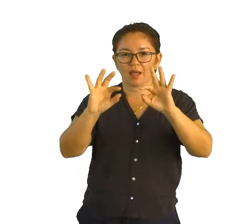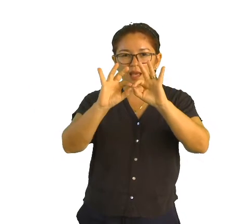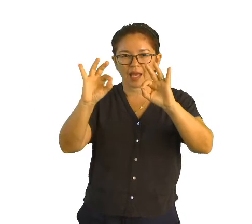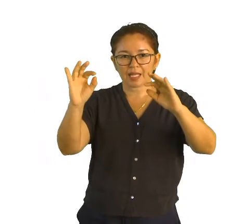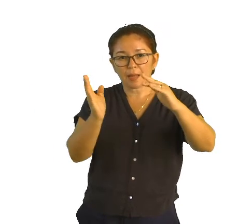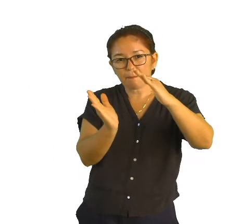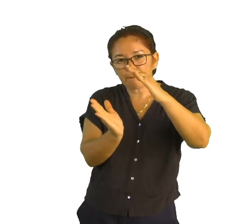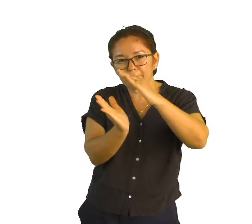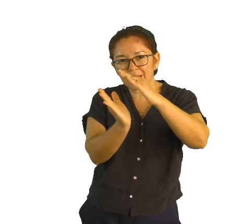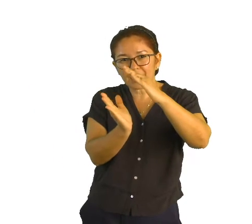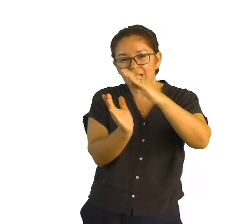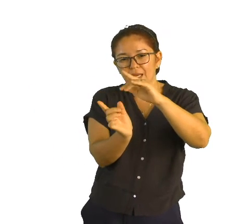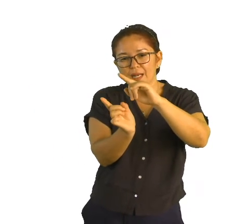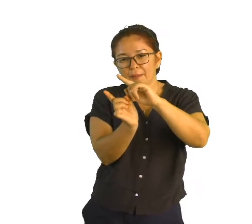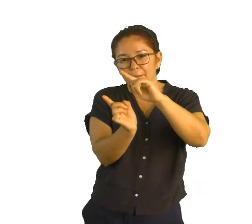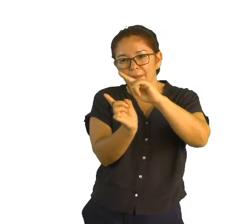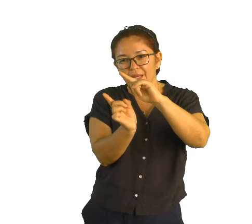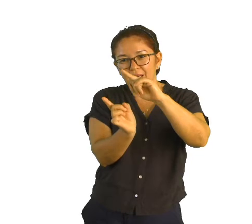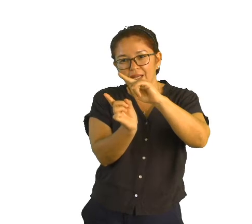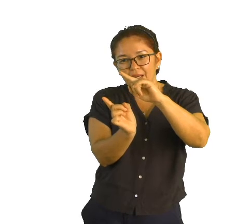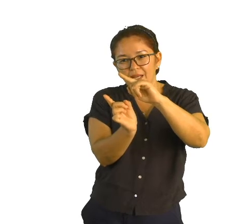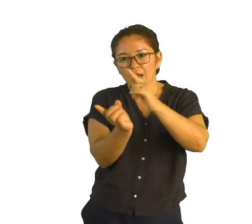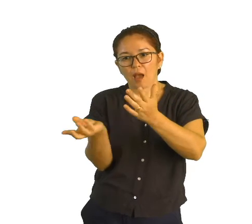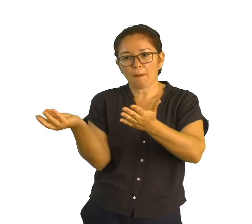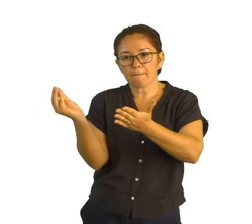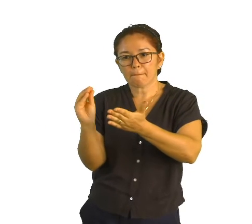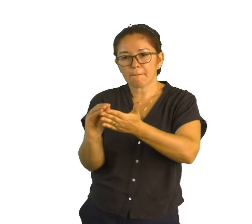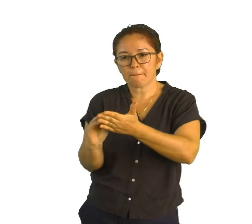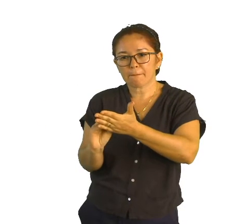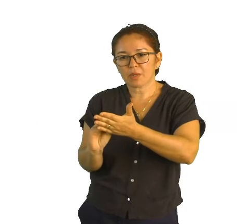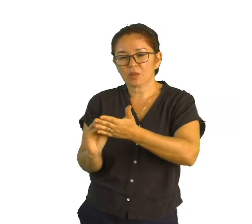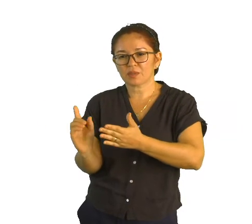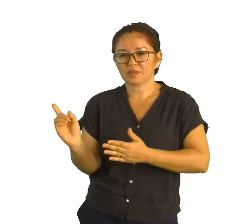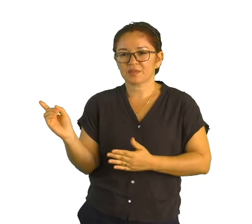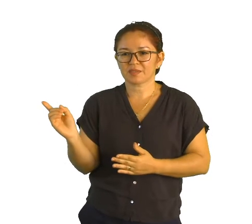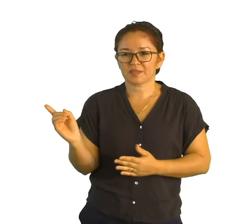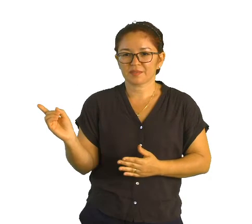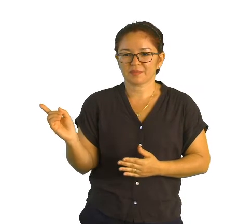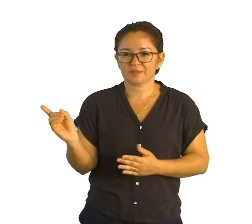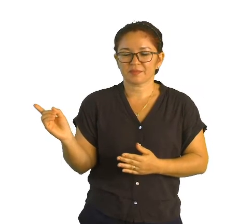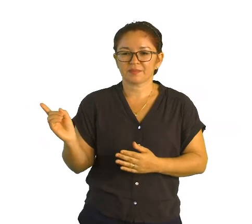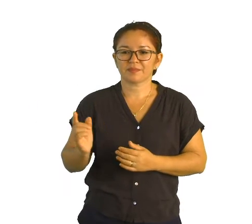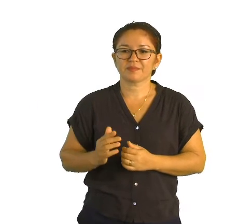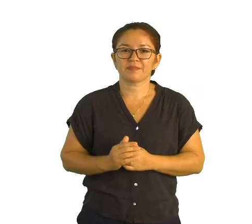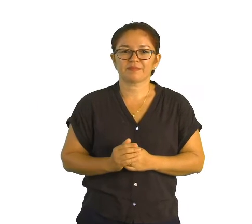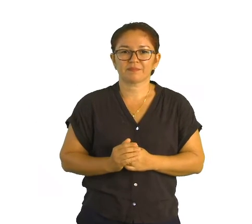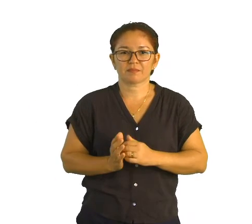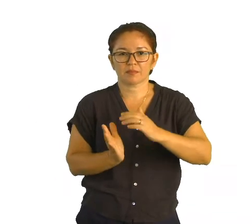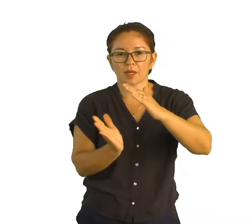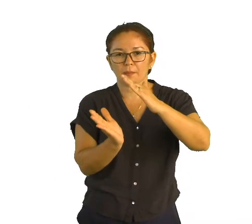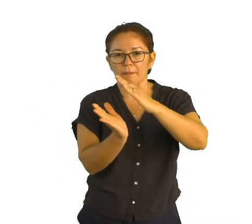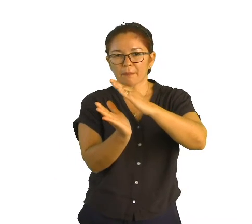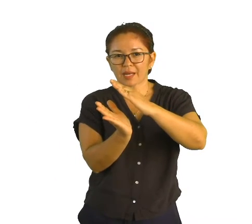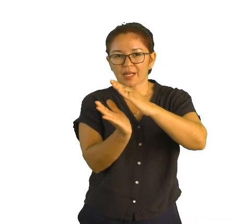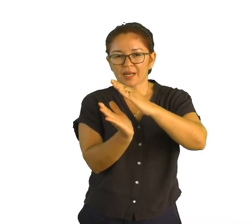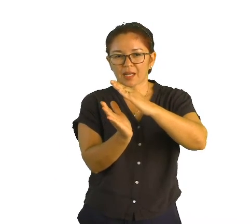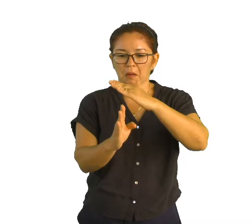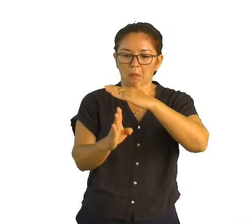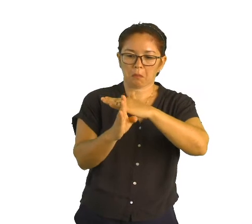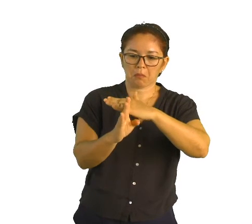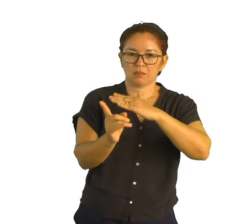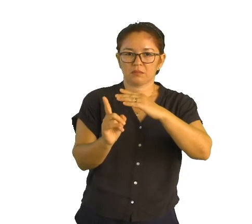paralelas. Nós temos um símbolo que representa, me dizendo que elas estão paralelas. Eu indico